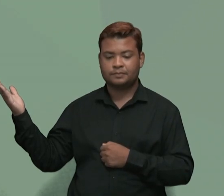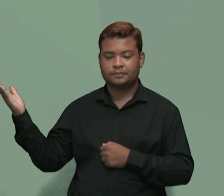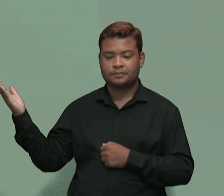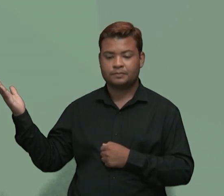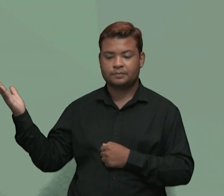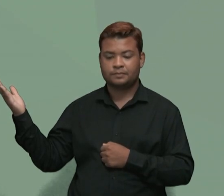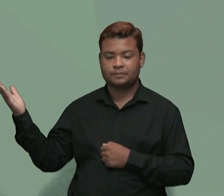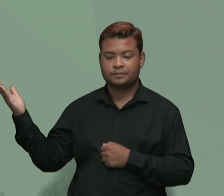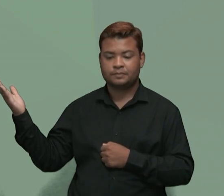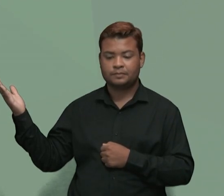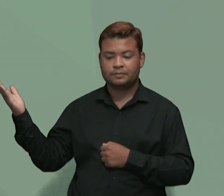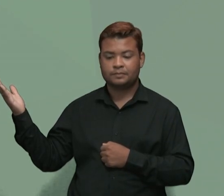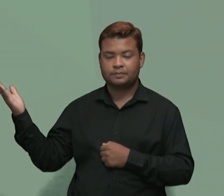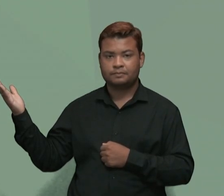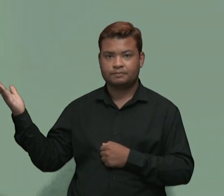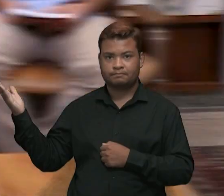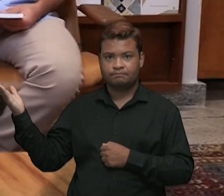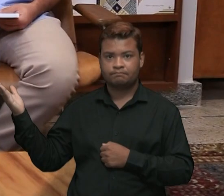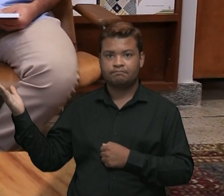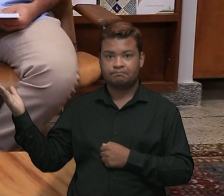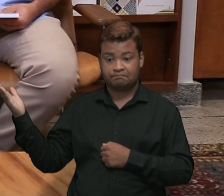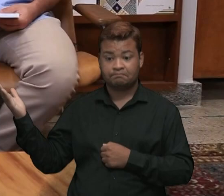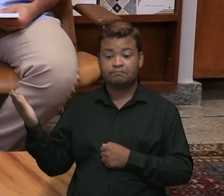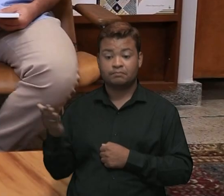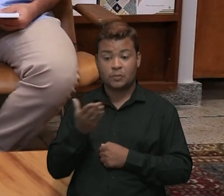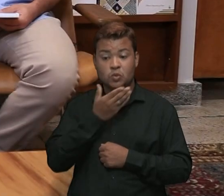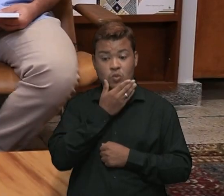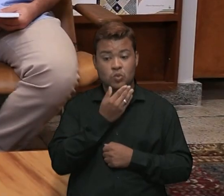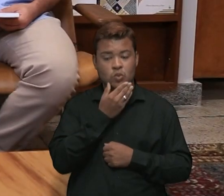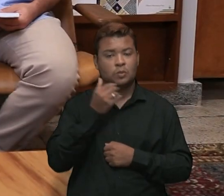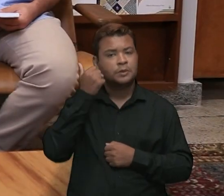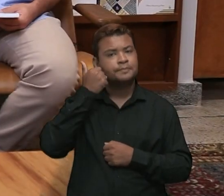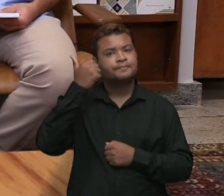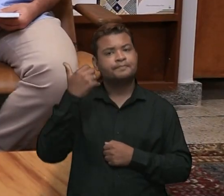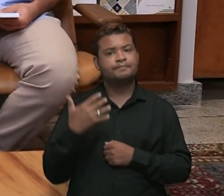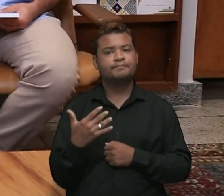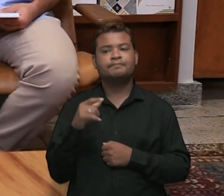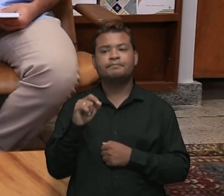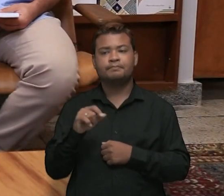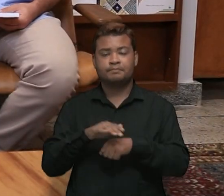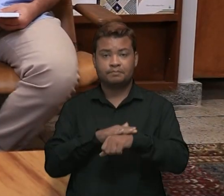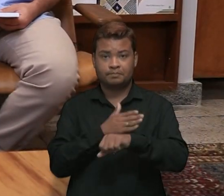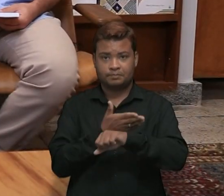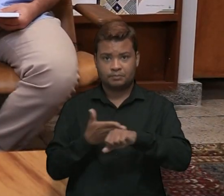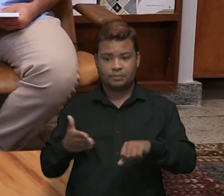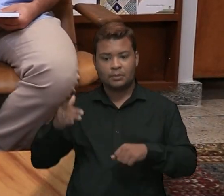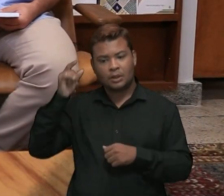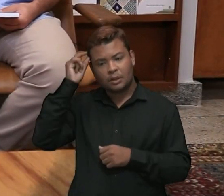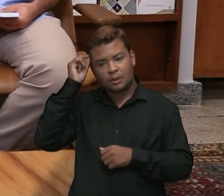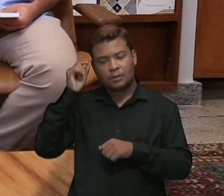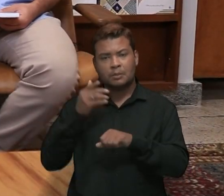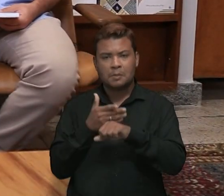em língua portuguesa. O Oliver, ele se descreve como homem branco, tem cabelos